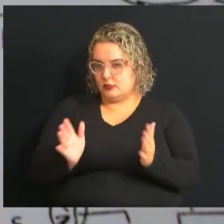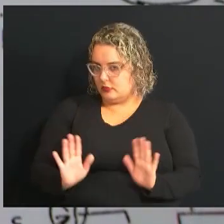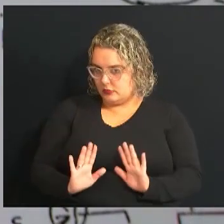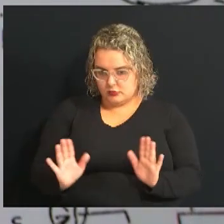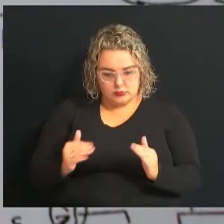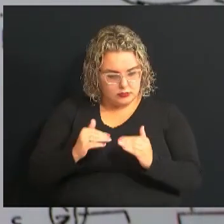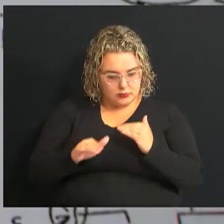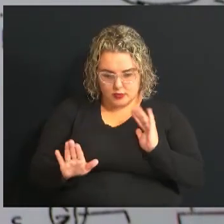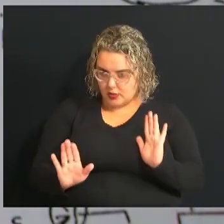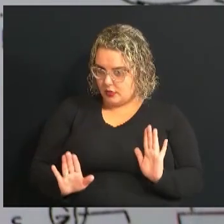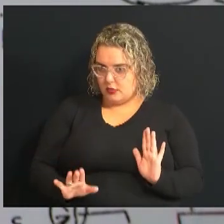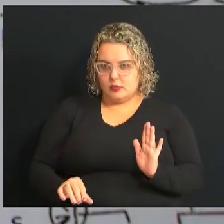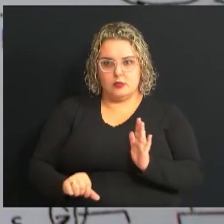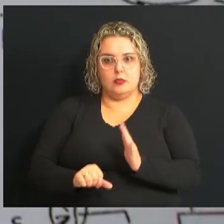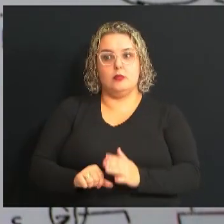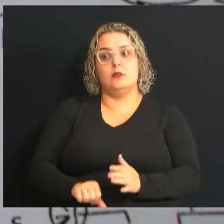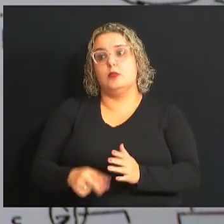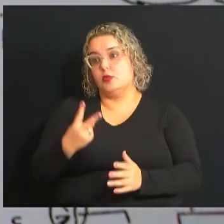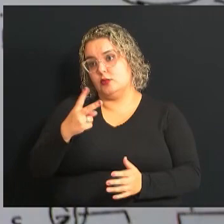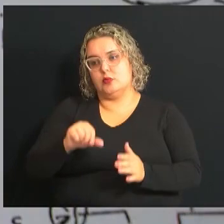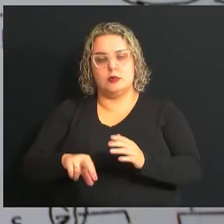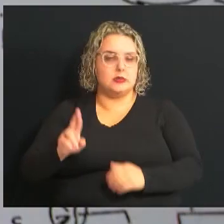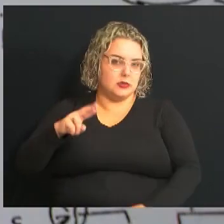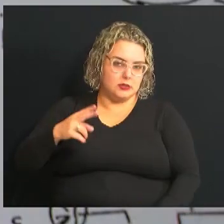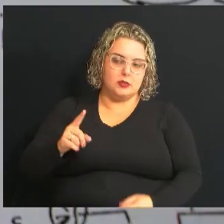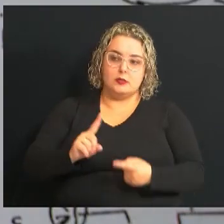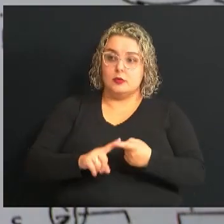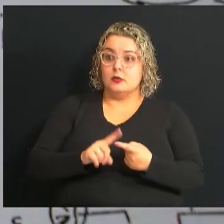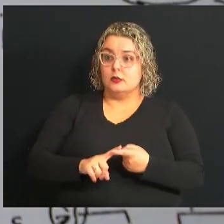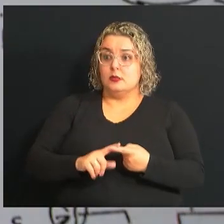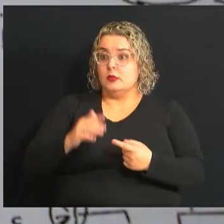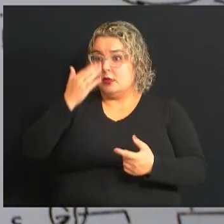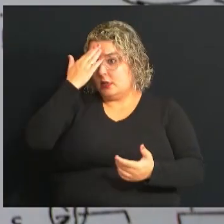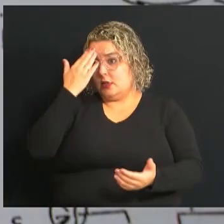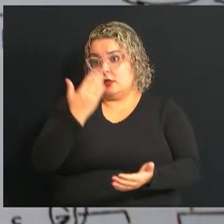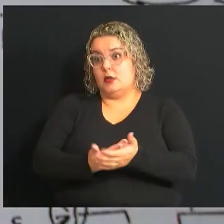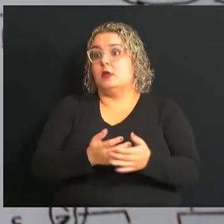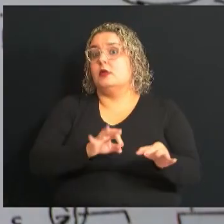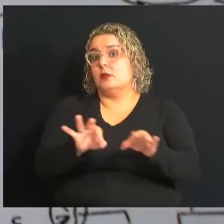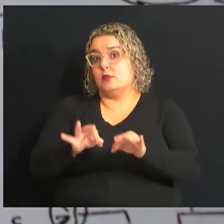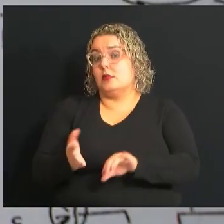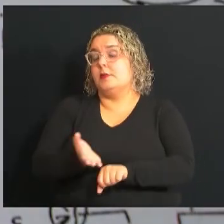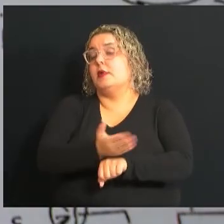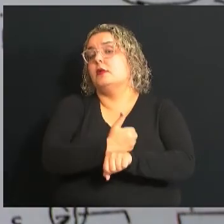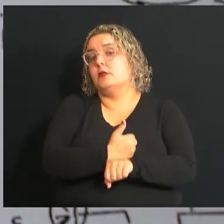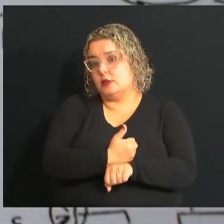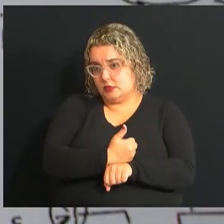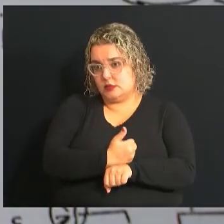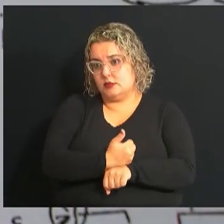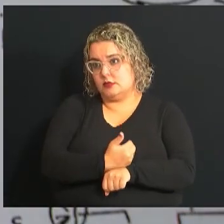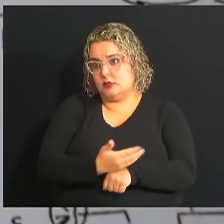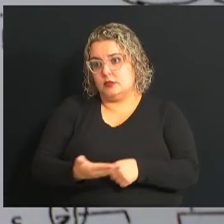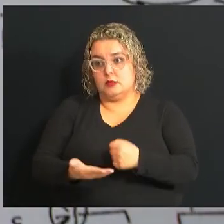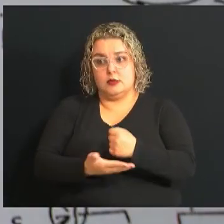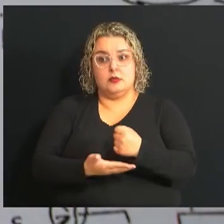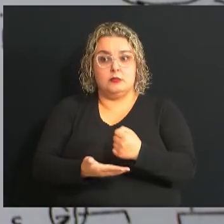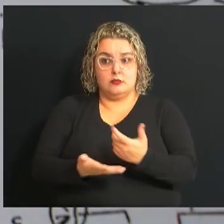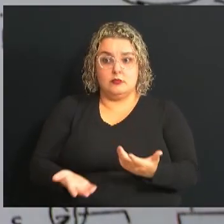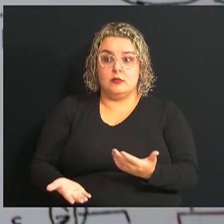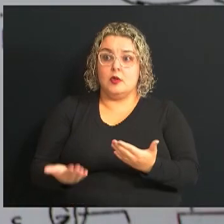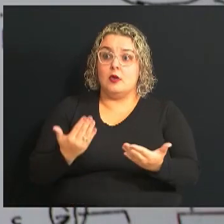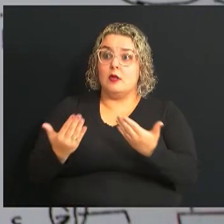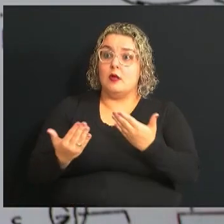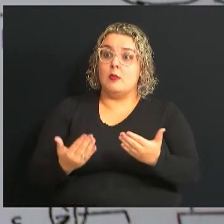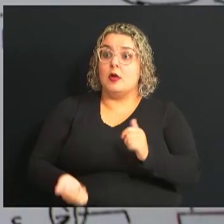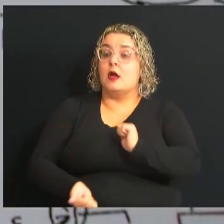O primeiro deles você tem que acreditar no preparo que você teve. Então, basicamente, eu gosto de comparar muito com o